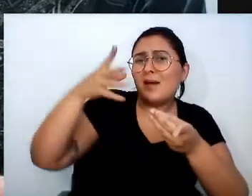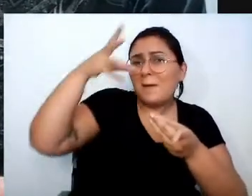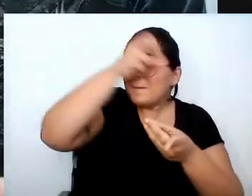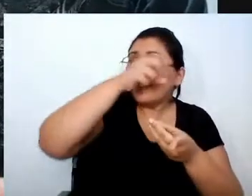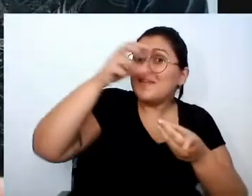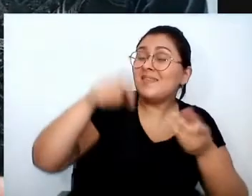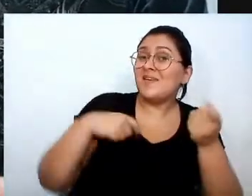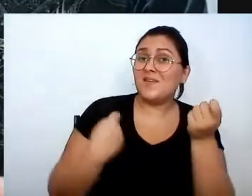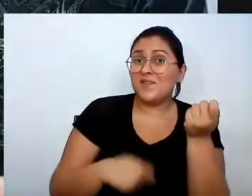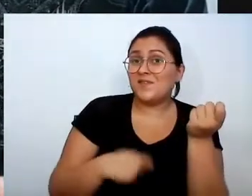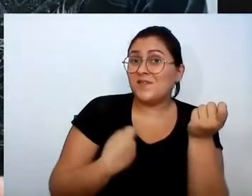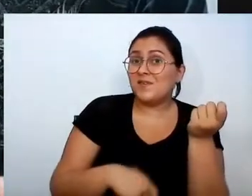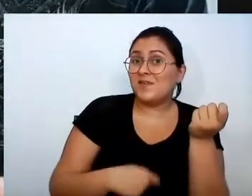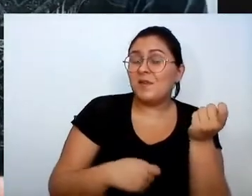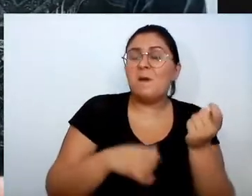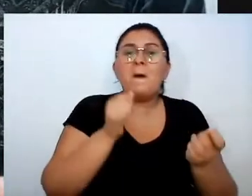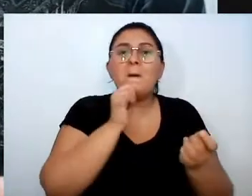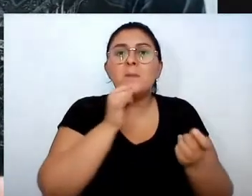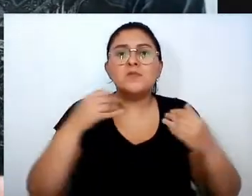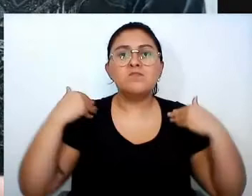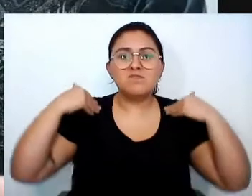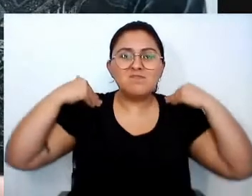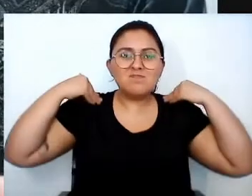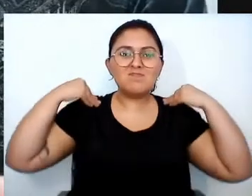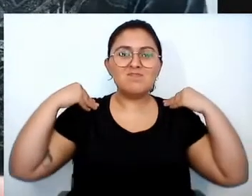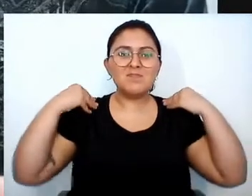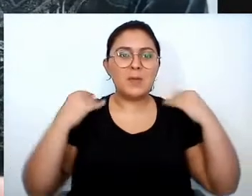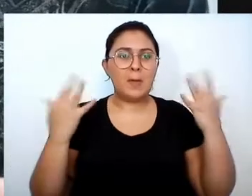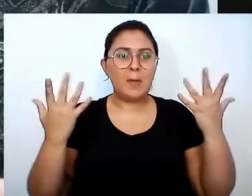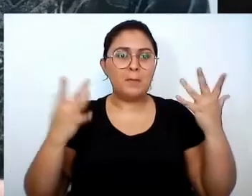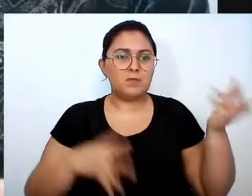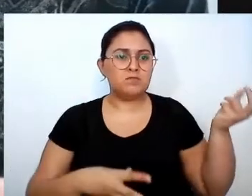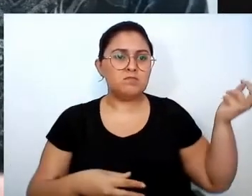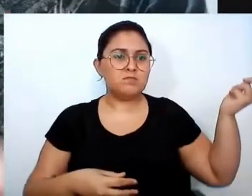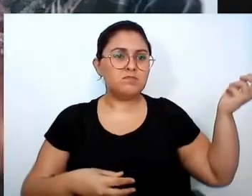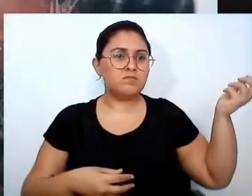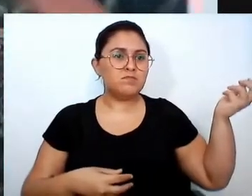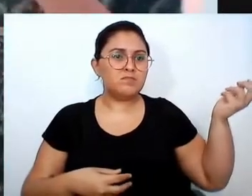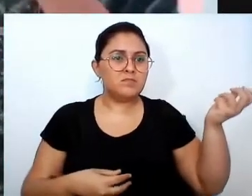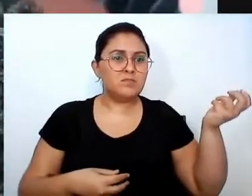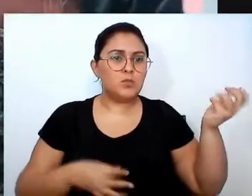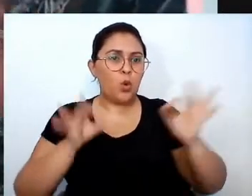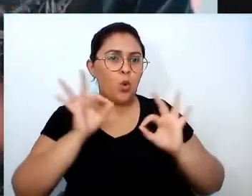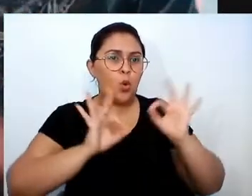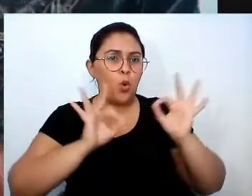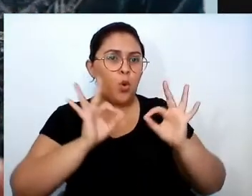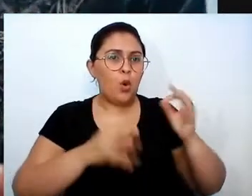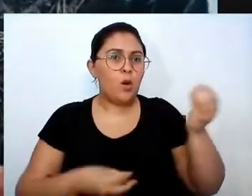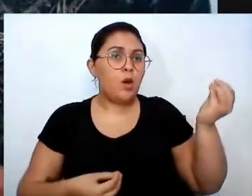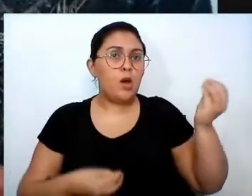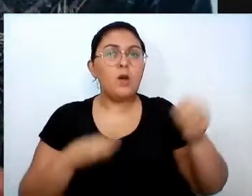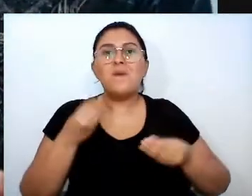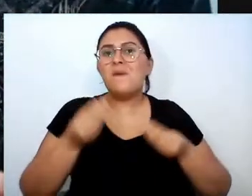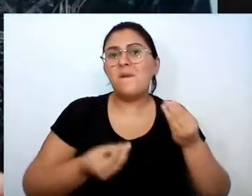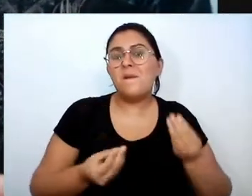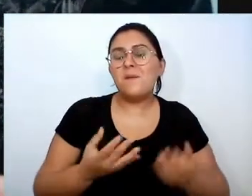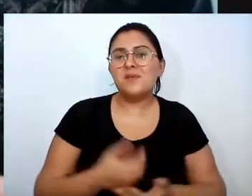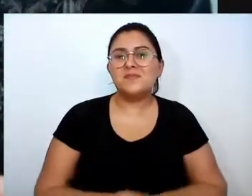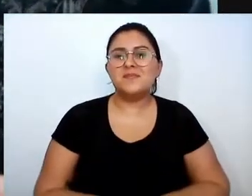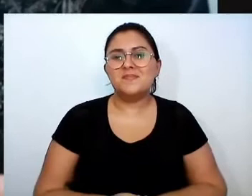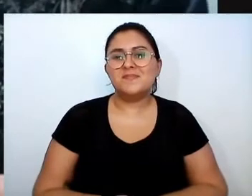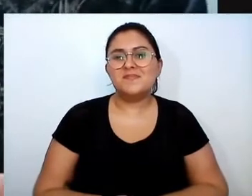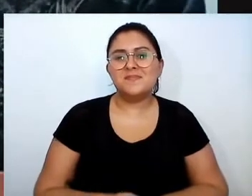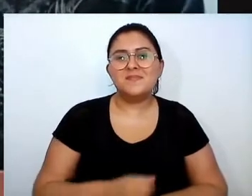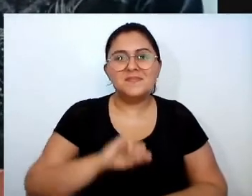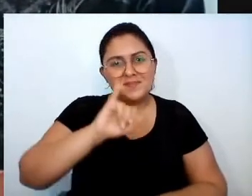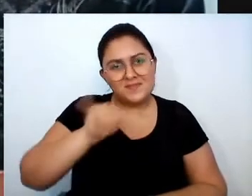você fez para aprender o violão, né? Com relação à posição do corpo, onde colocar as mãos, como é que foram esses detalhes, como é que você foi